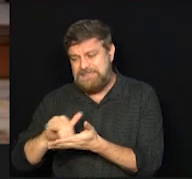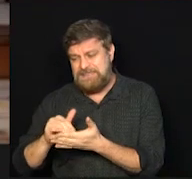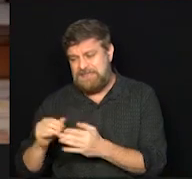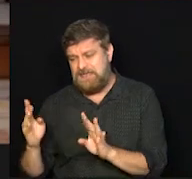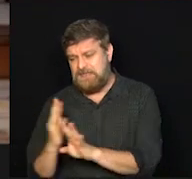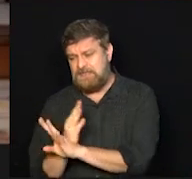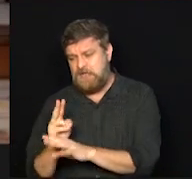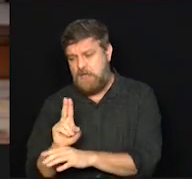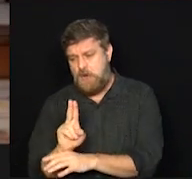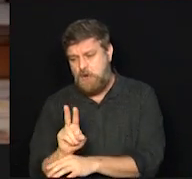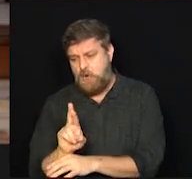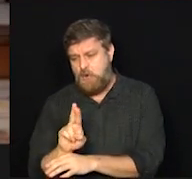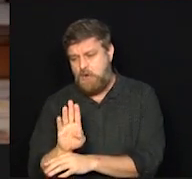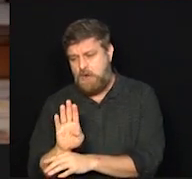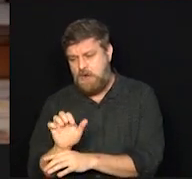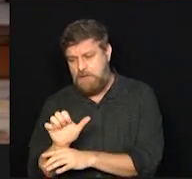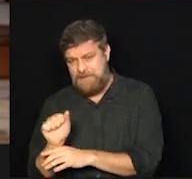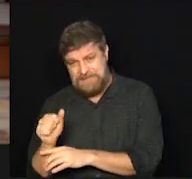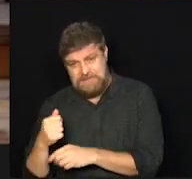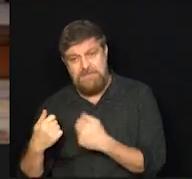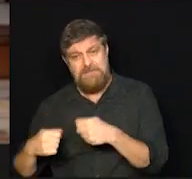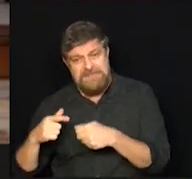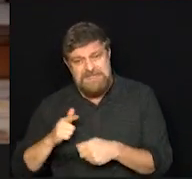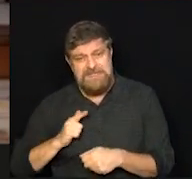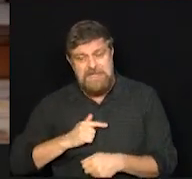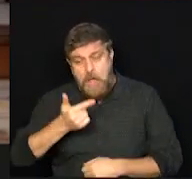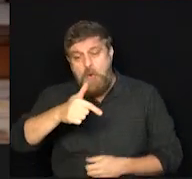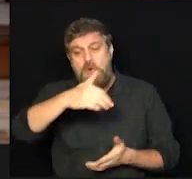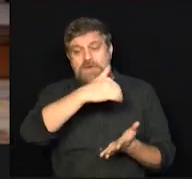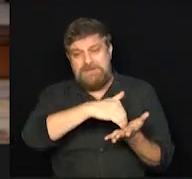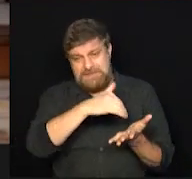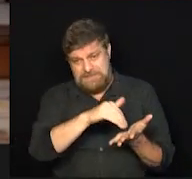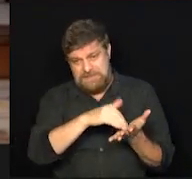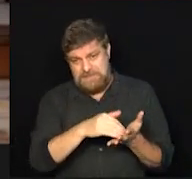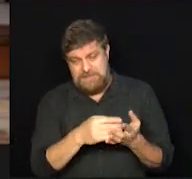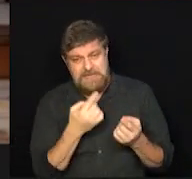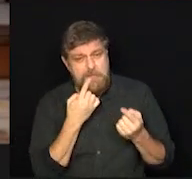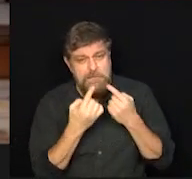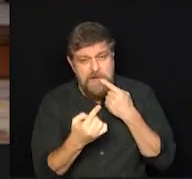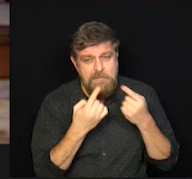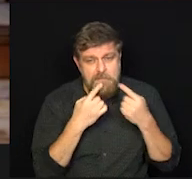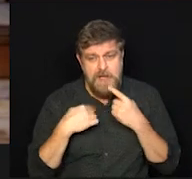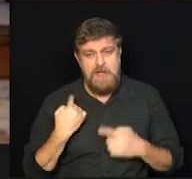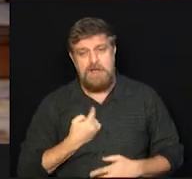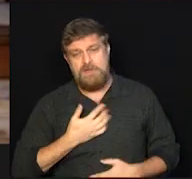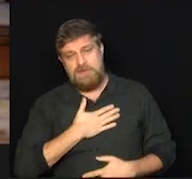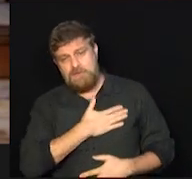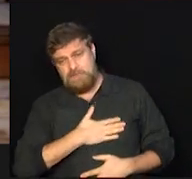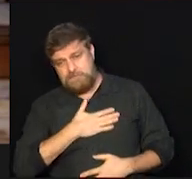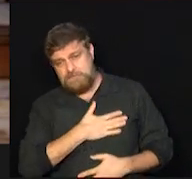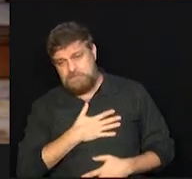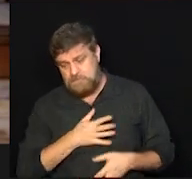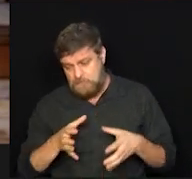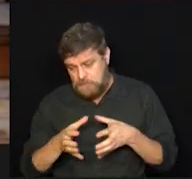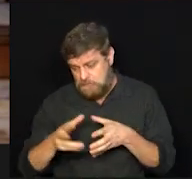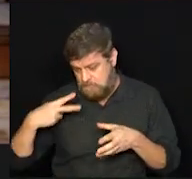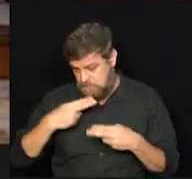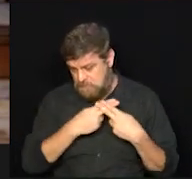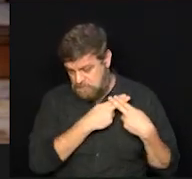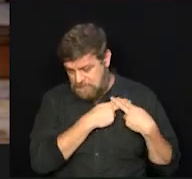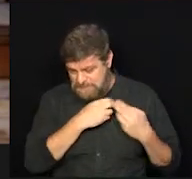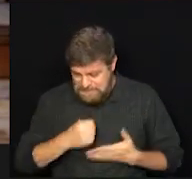é preciso um debate mais amplo que inclua outras secretarias e Gostaríamos muito que essa comissão pudesse